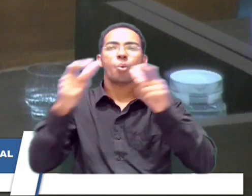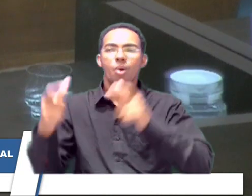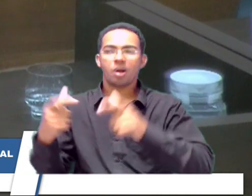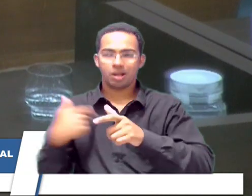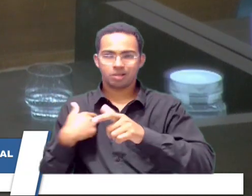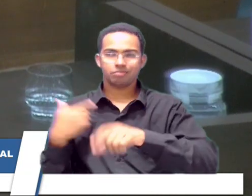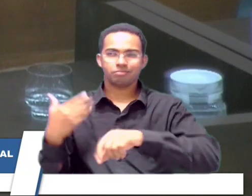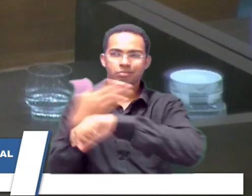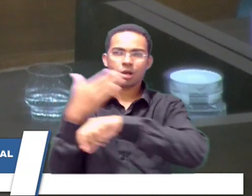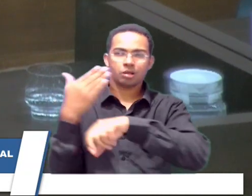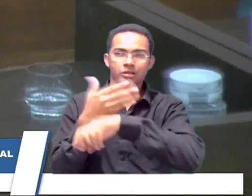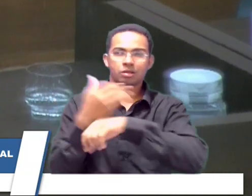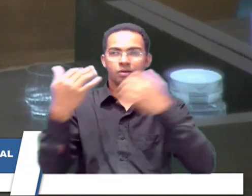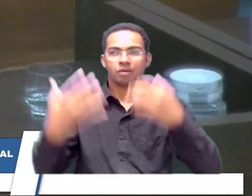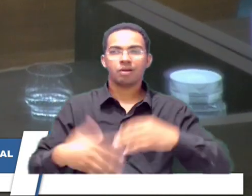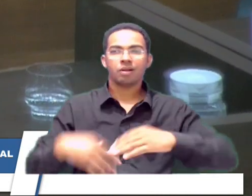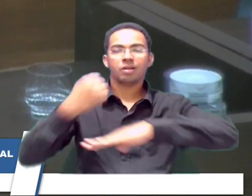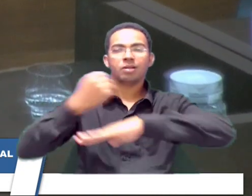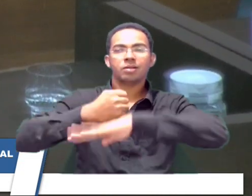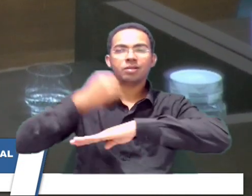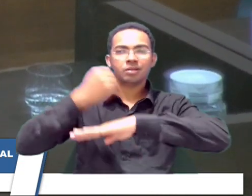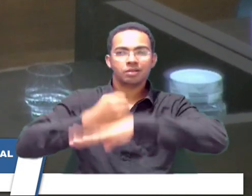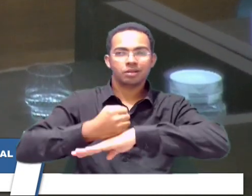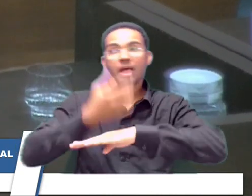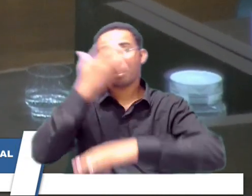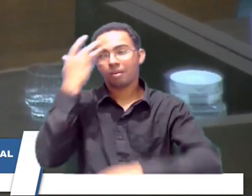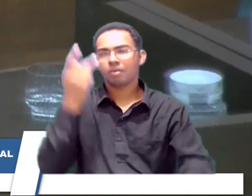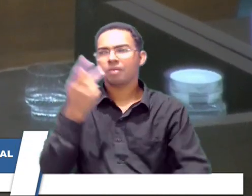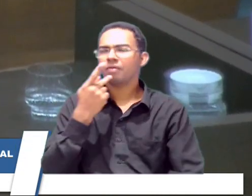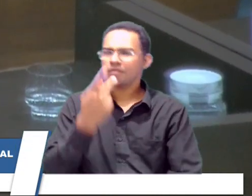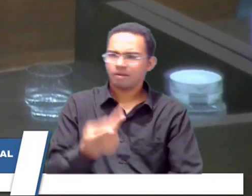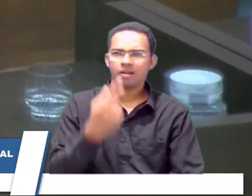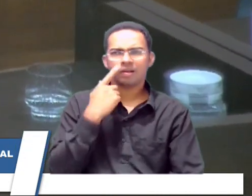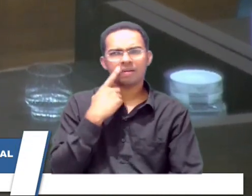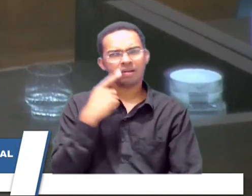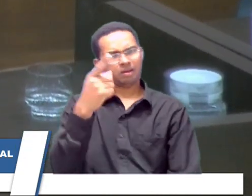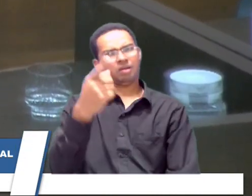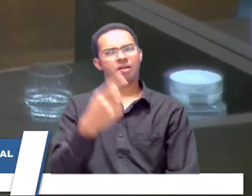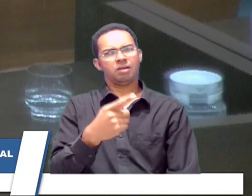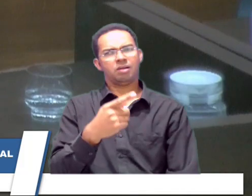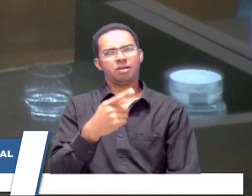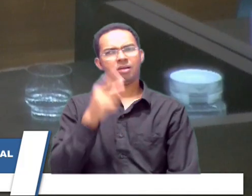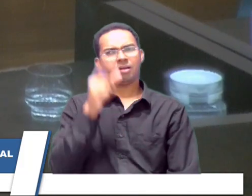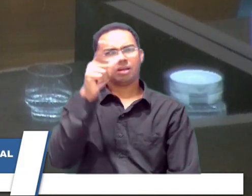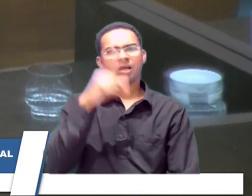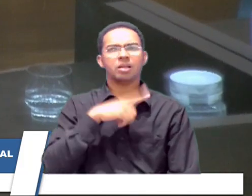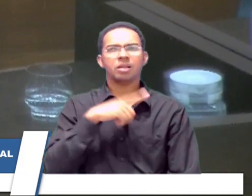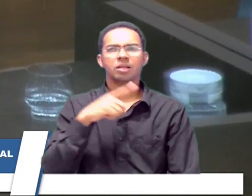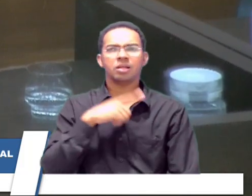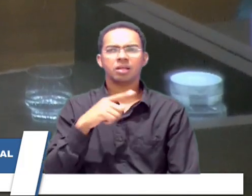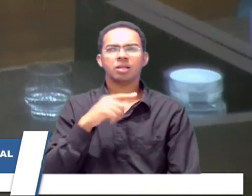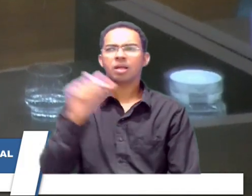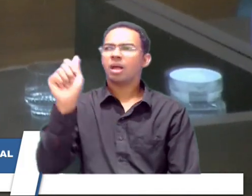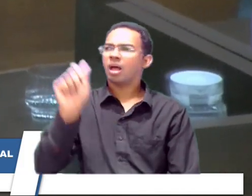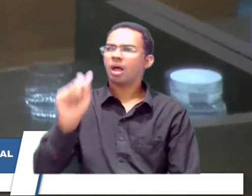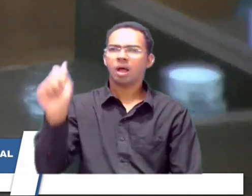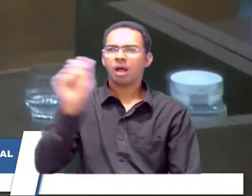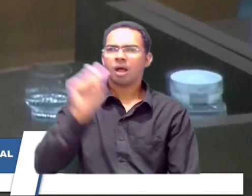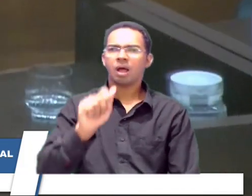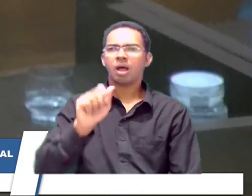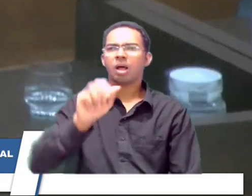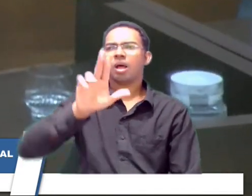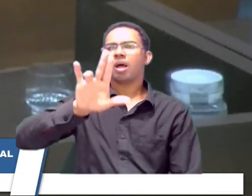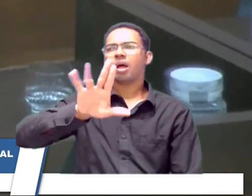eu falo que eu sou de Franca, e as pessoas me dizem, é lá que tem aquela associação da Flor da